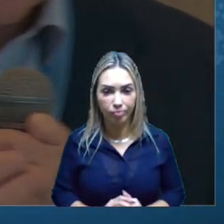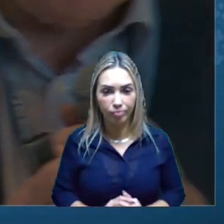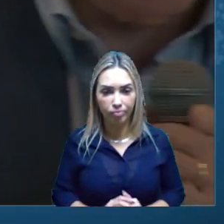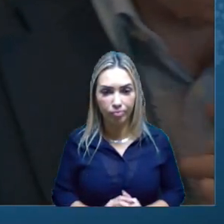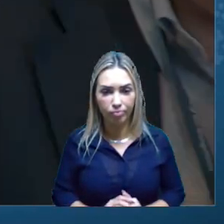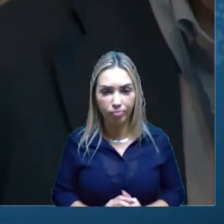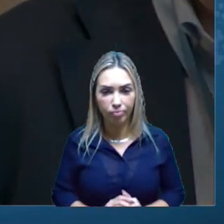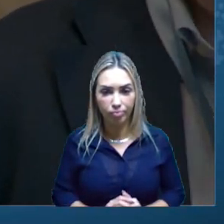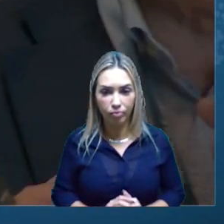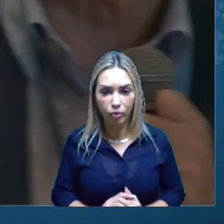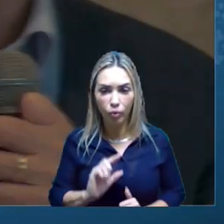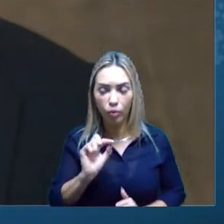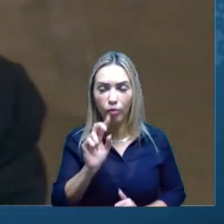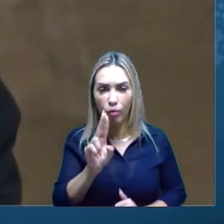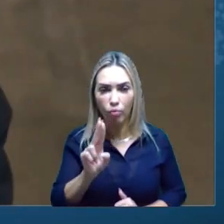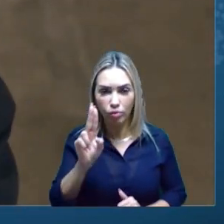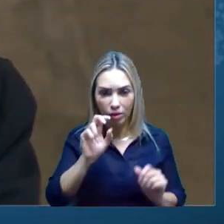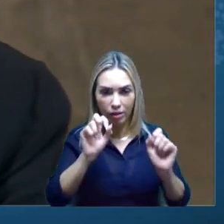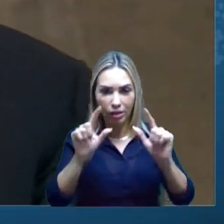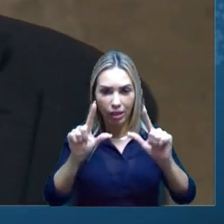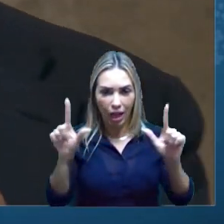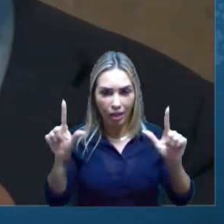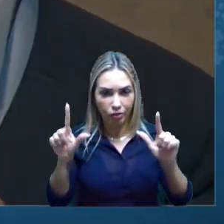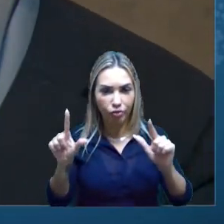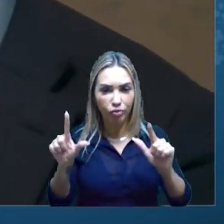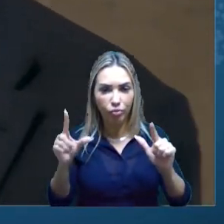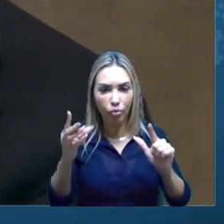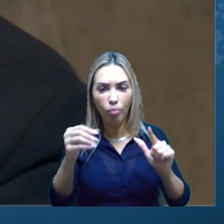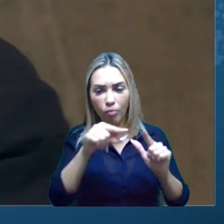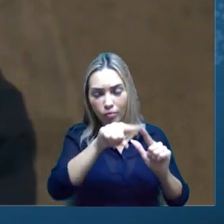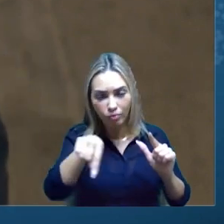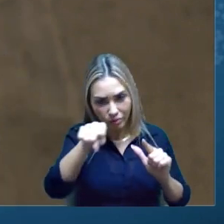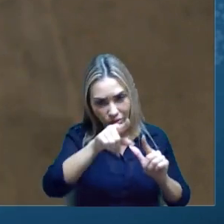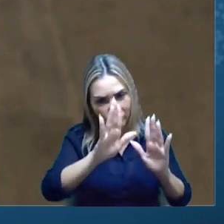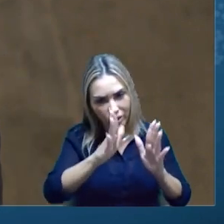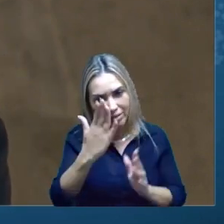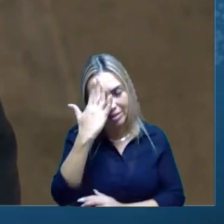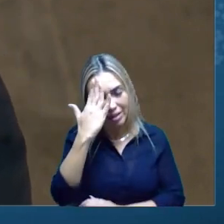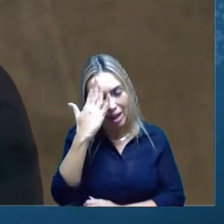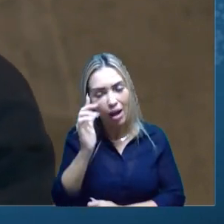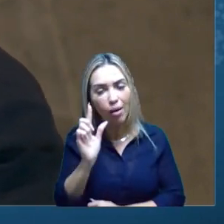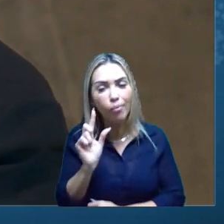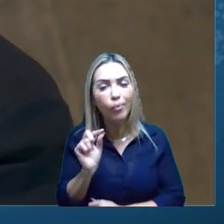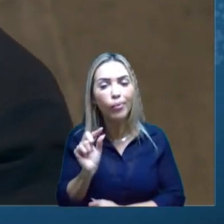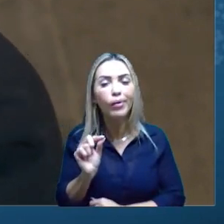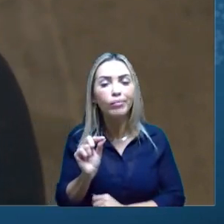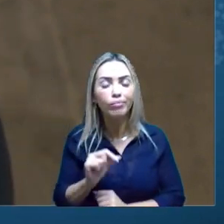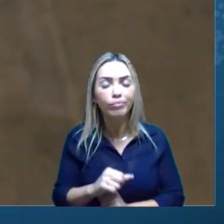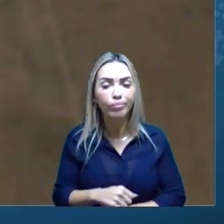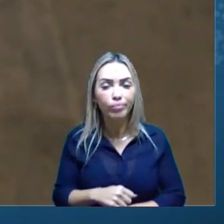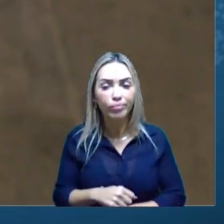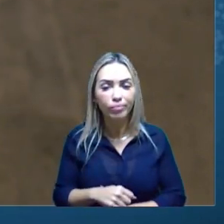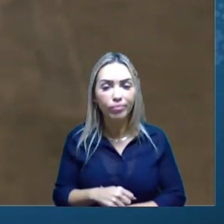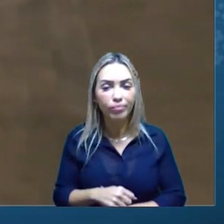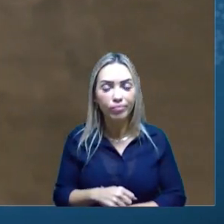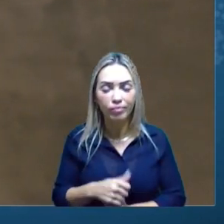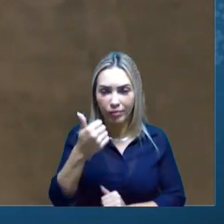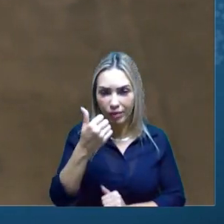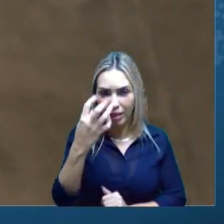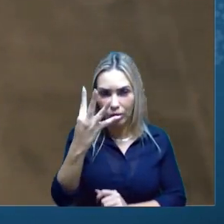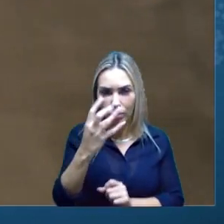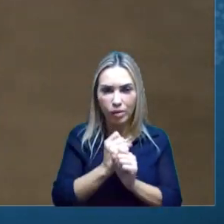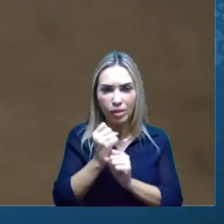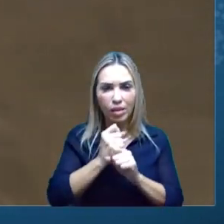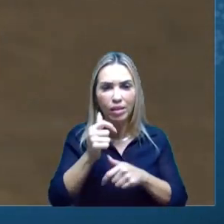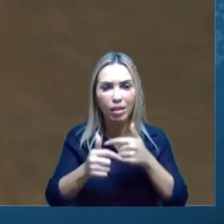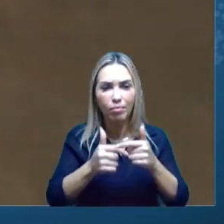O slide que eu vou usar é este. Como muitos de vocês sabem, há 14 anos eu trabalhei no